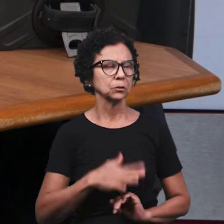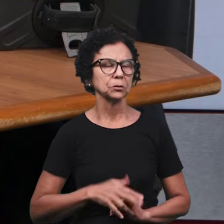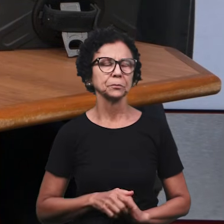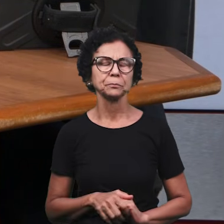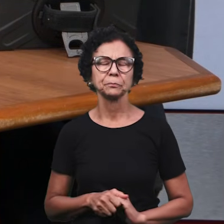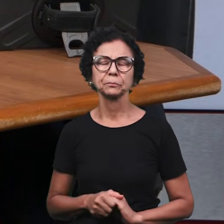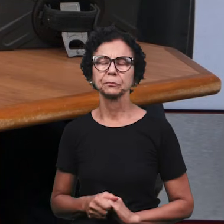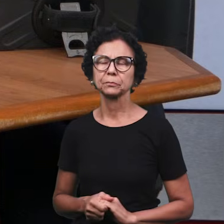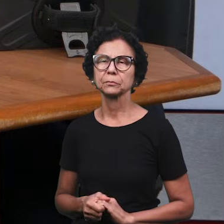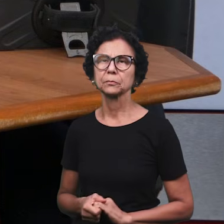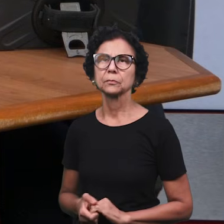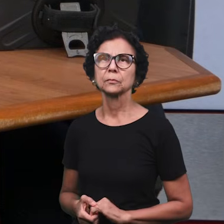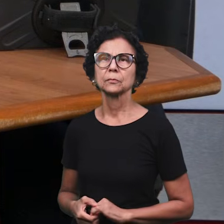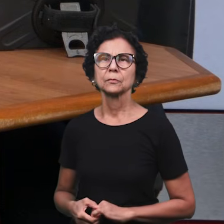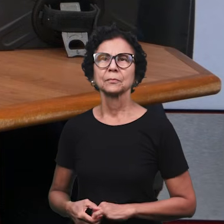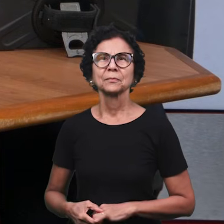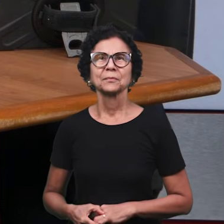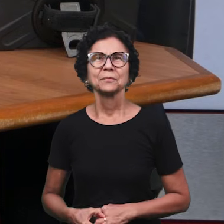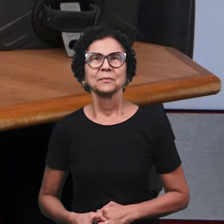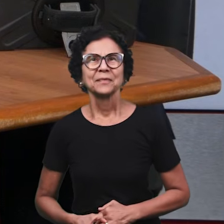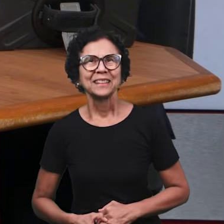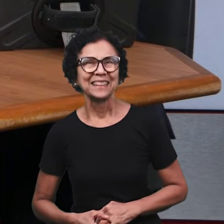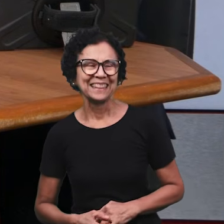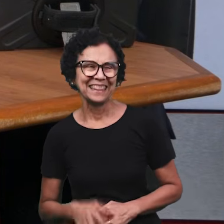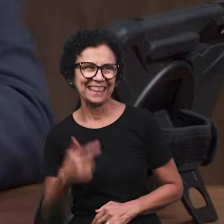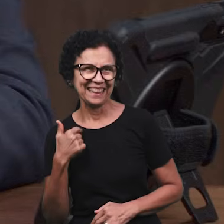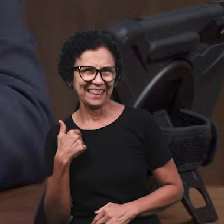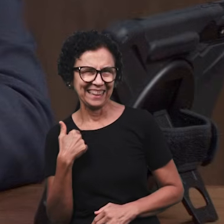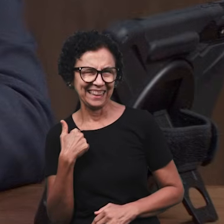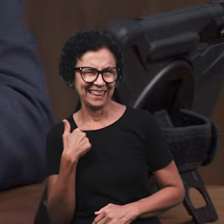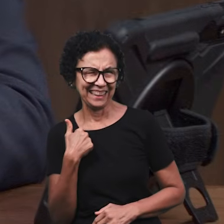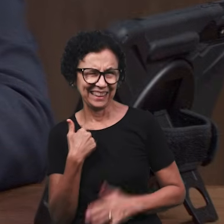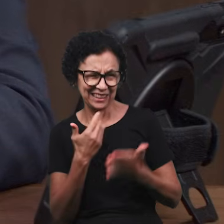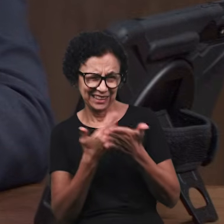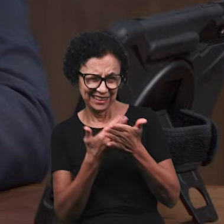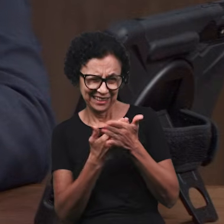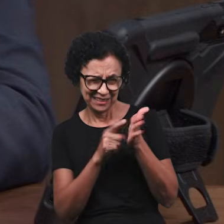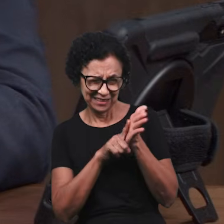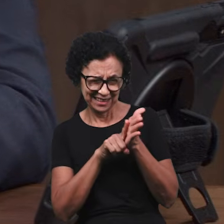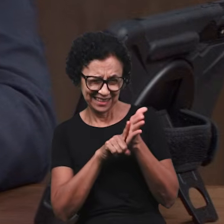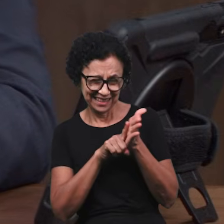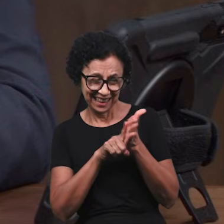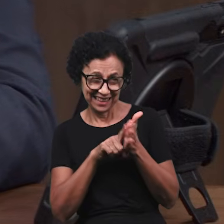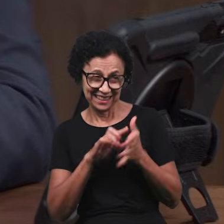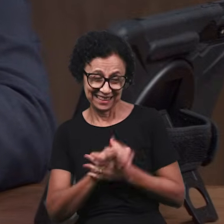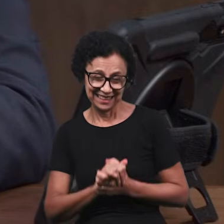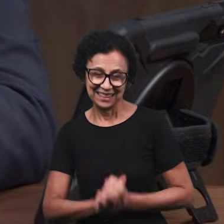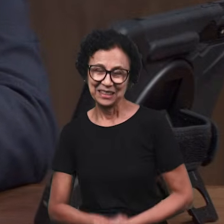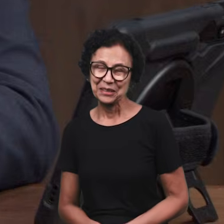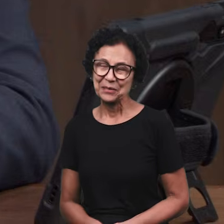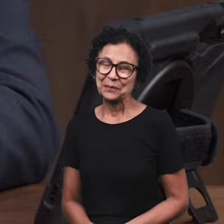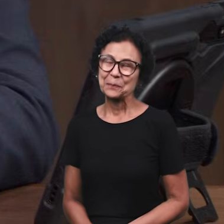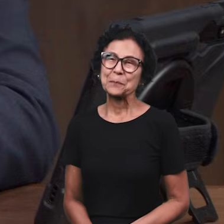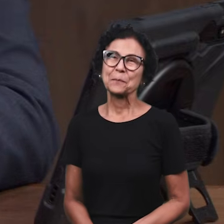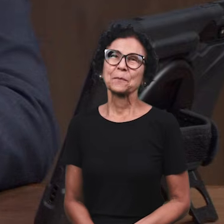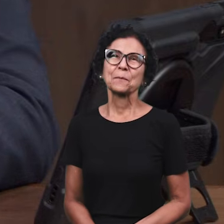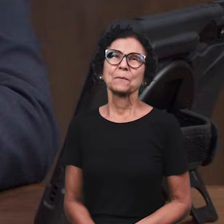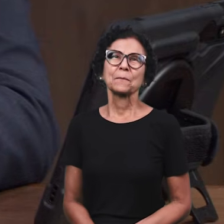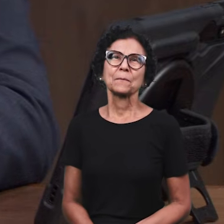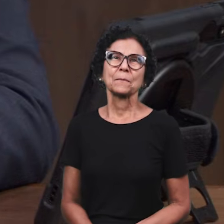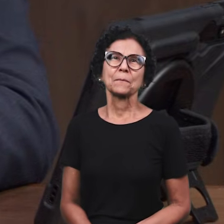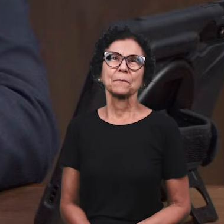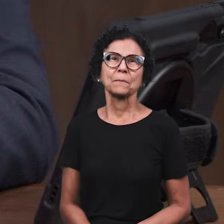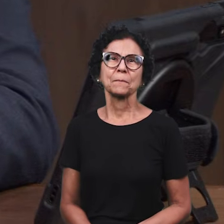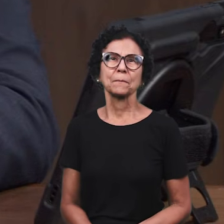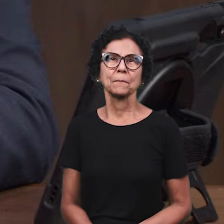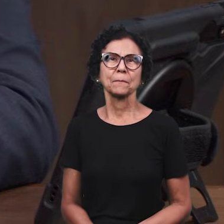Mas para não chegar aqui cru, né? Para não chegar, eu fiz meu dever de casa, tá? Então eu